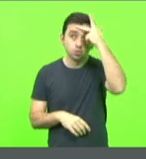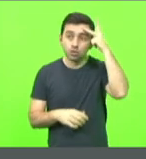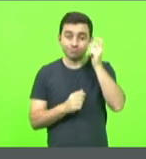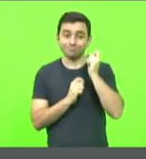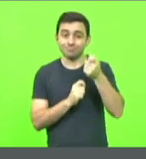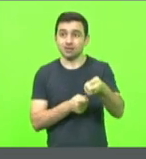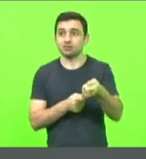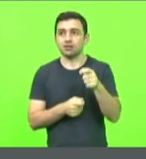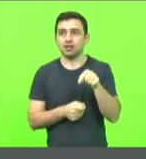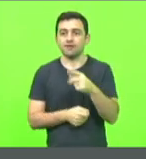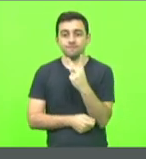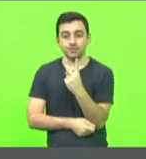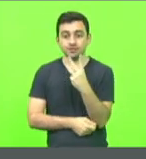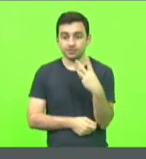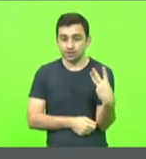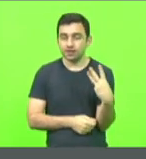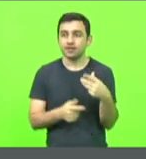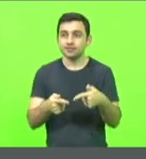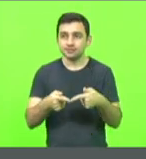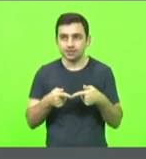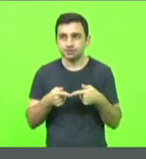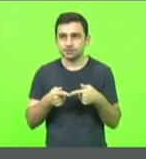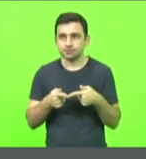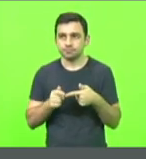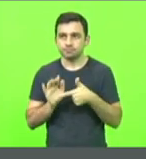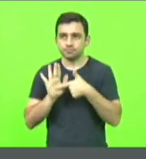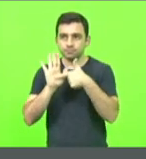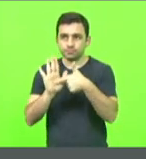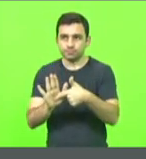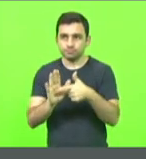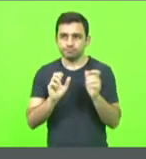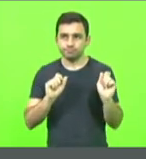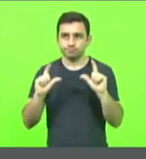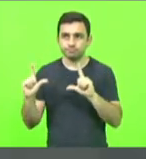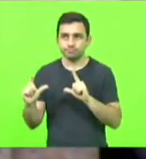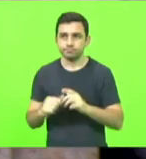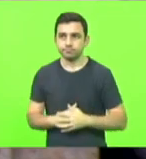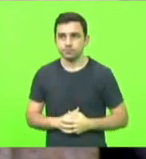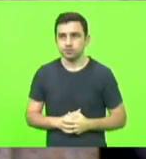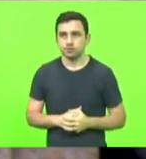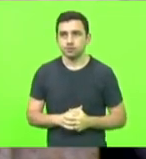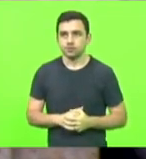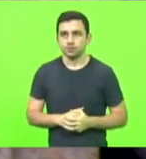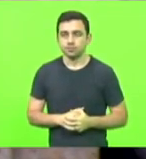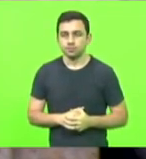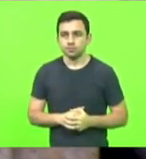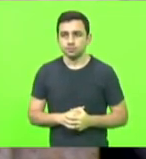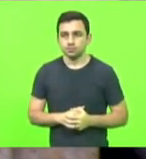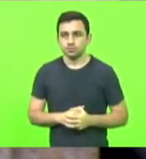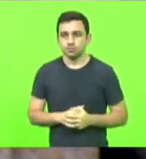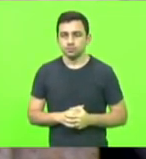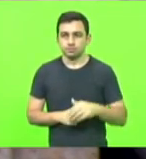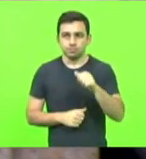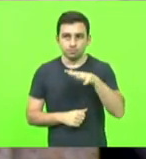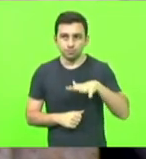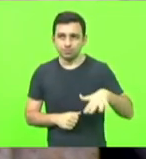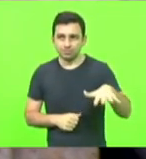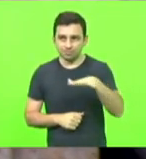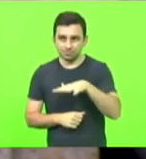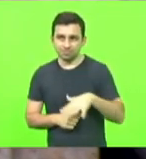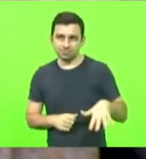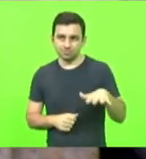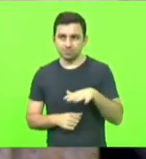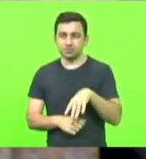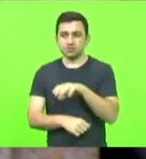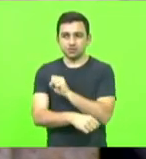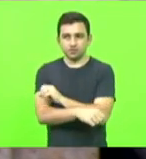23 licenças de pesca como essa. Pode passar o próximo slide. Nessa área aí, entre São Francisco e Itapuá, tem toda